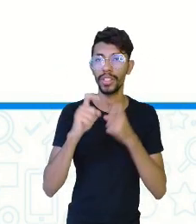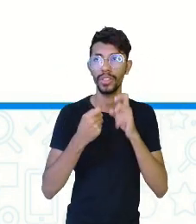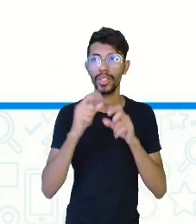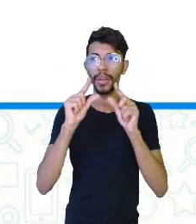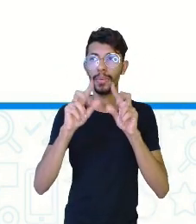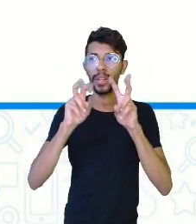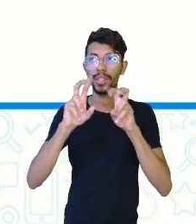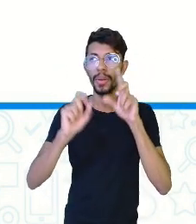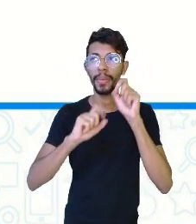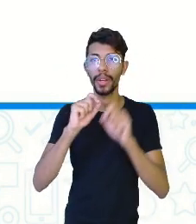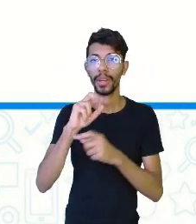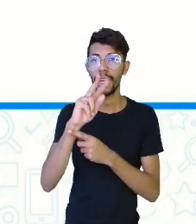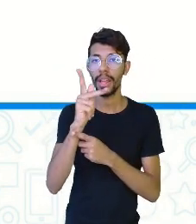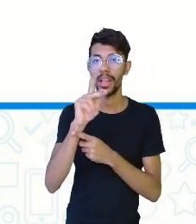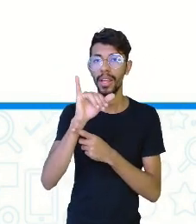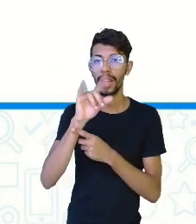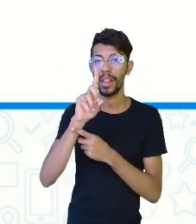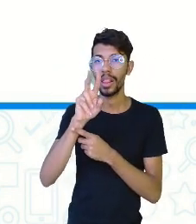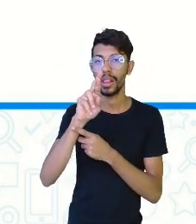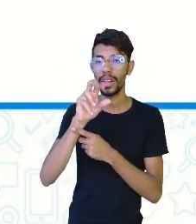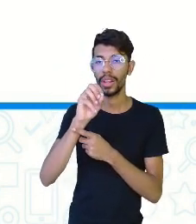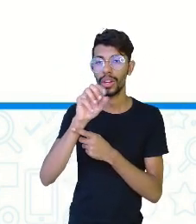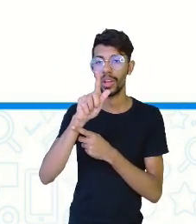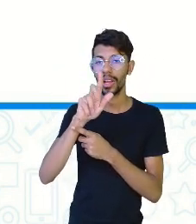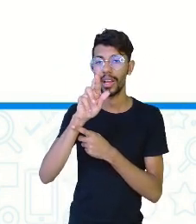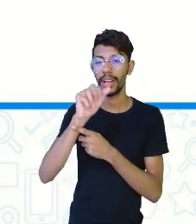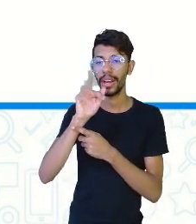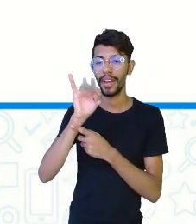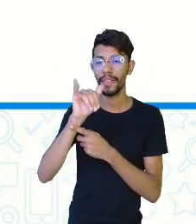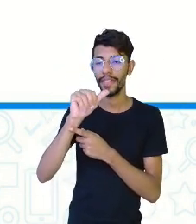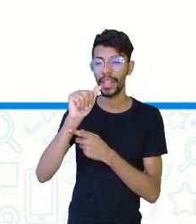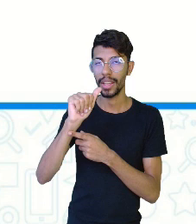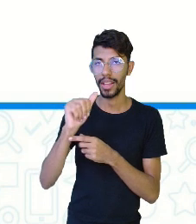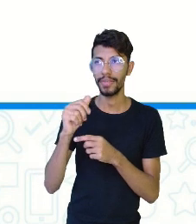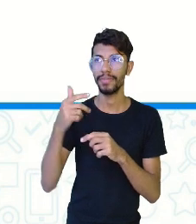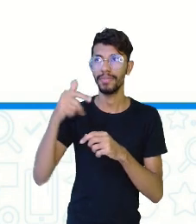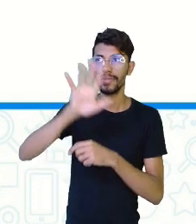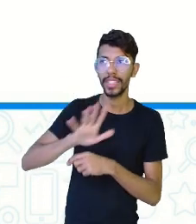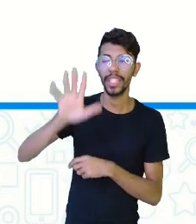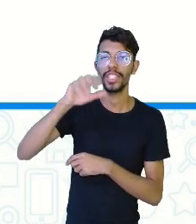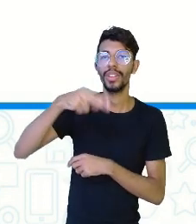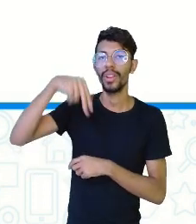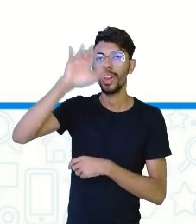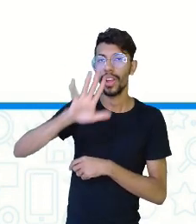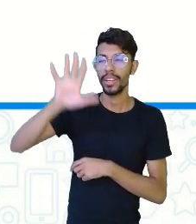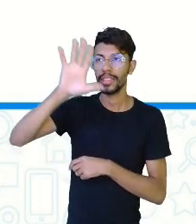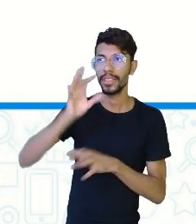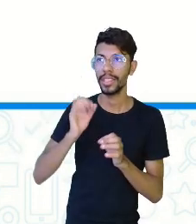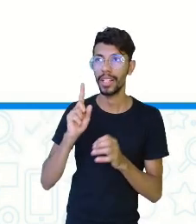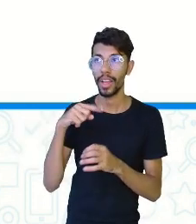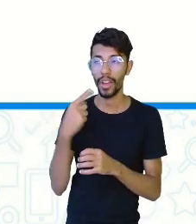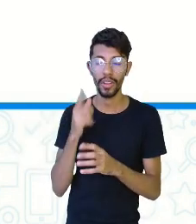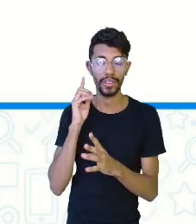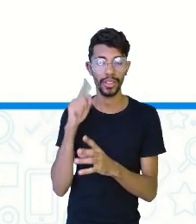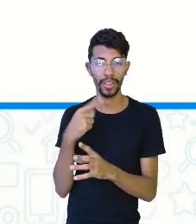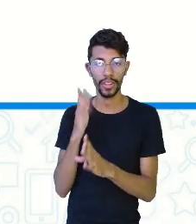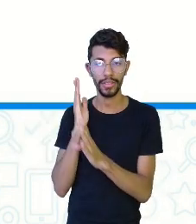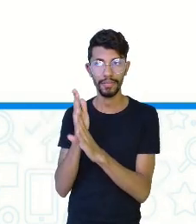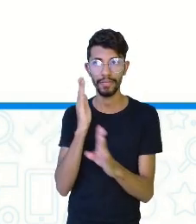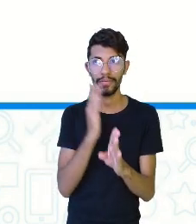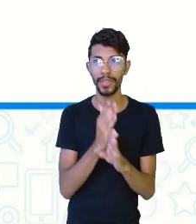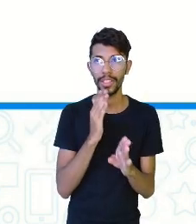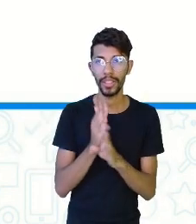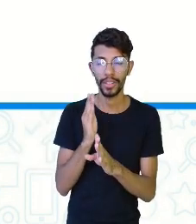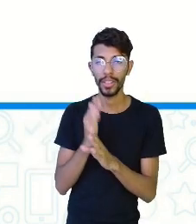da região Nordeste. No Nordeste brasileiro, nós encontramos a presença de 3